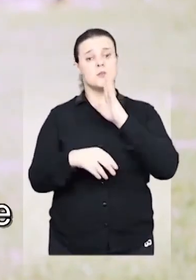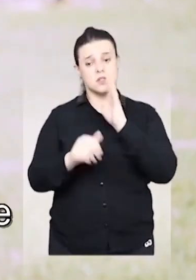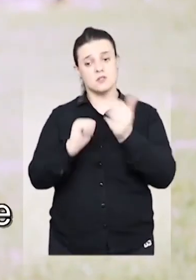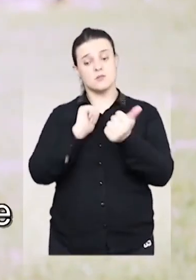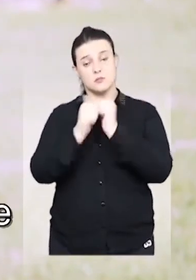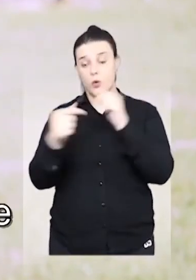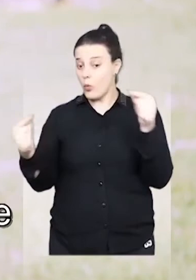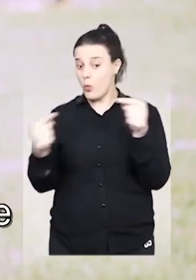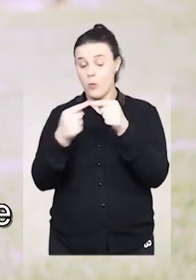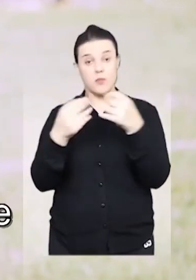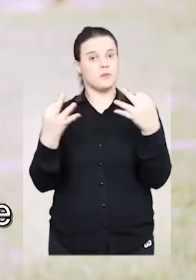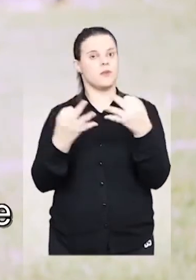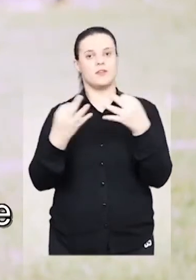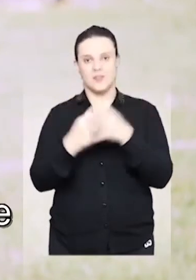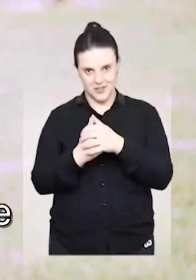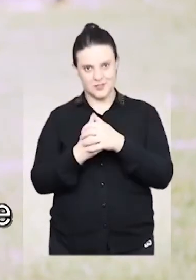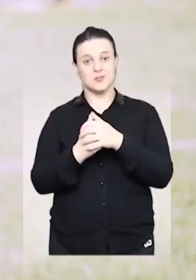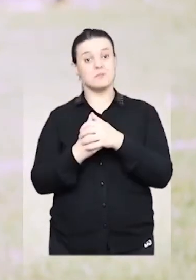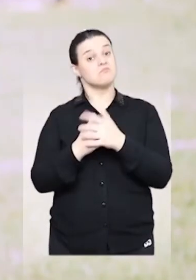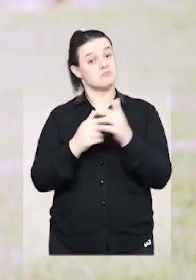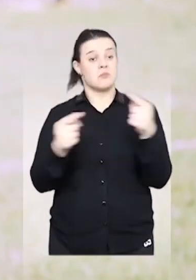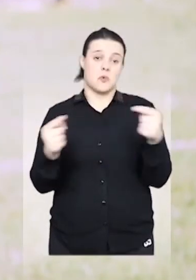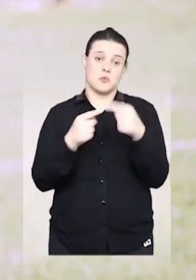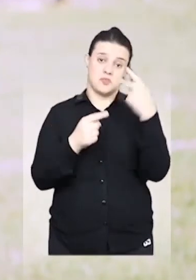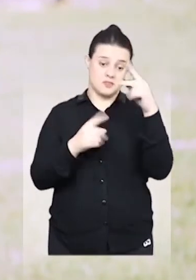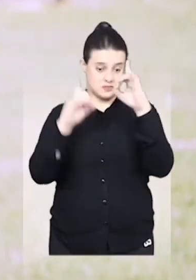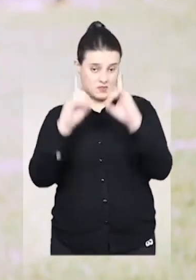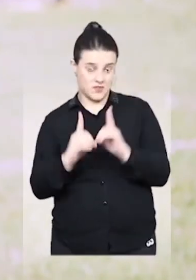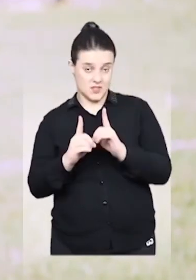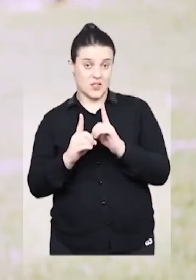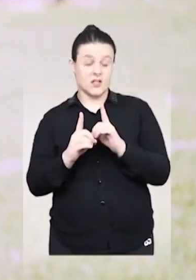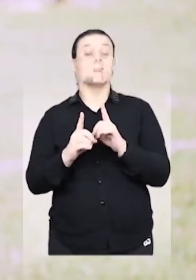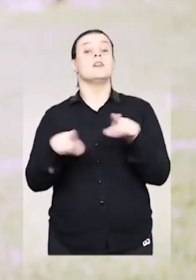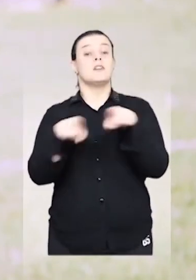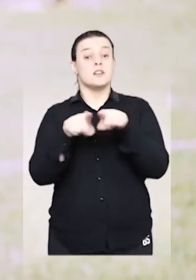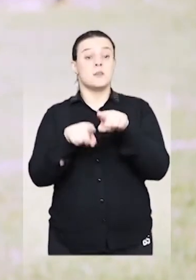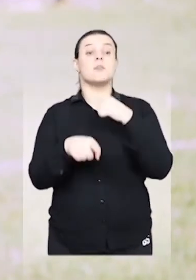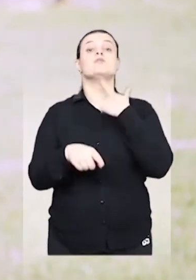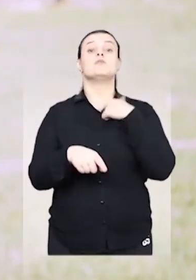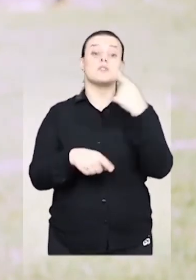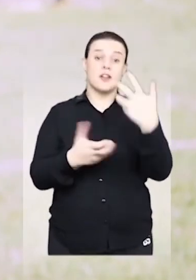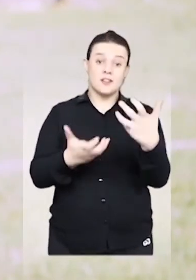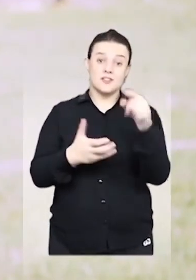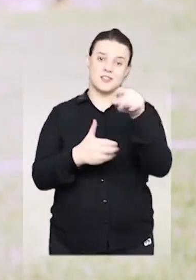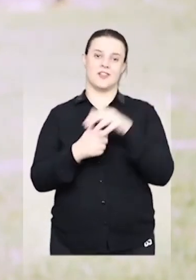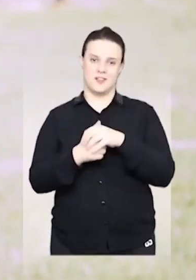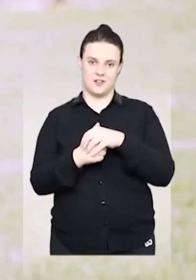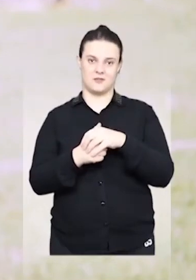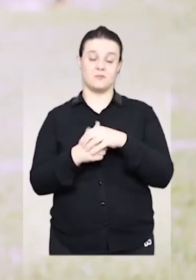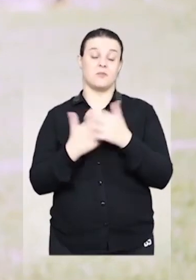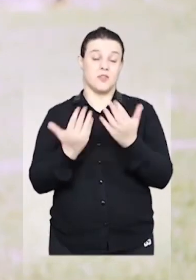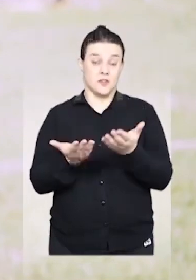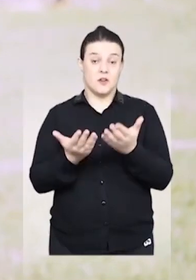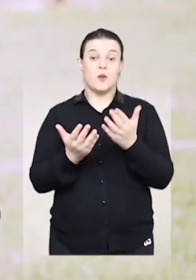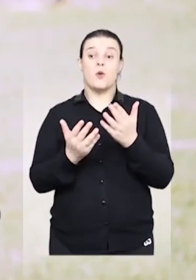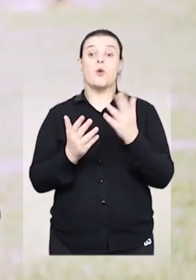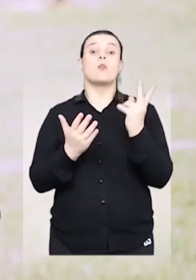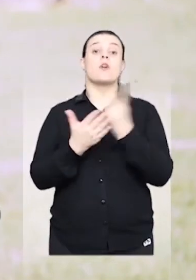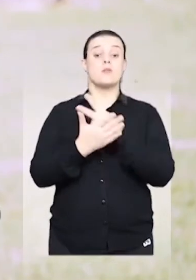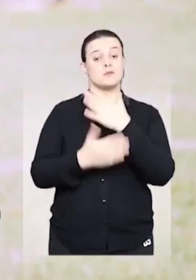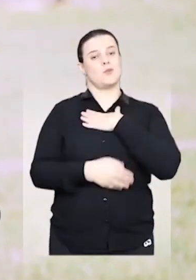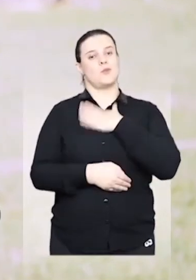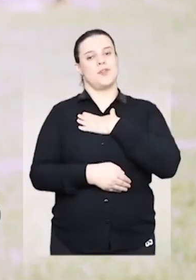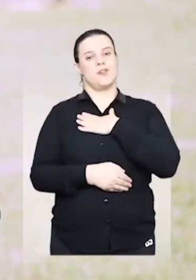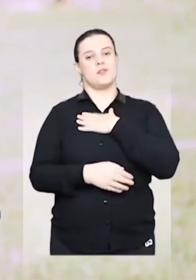um esporte que ele se encaixa super bem dentro da sua deficiência e dentro do que você queria fazer, dentro do que você procurava. O que foi que